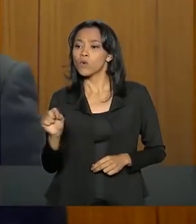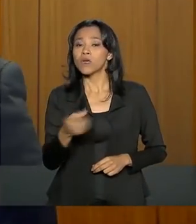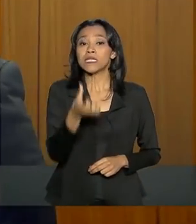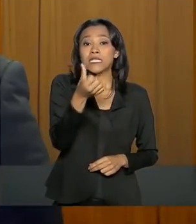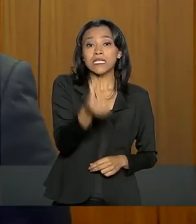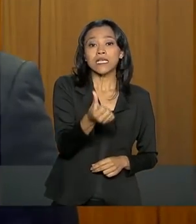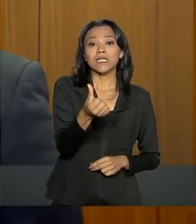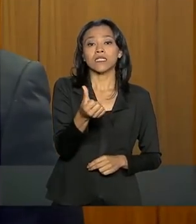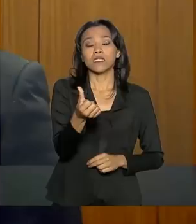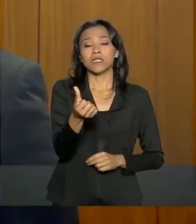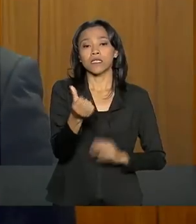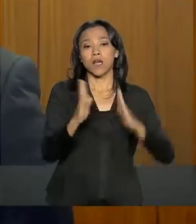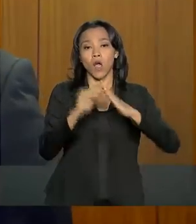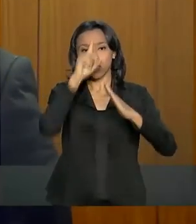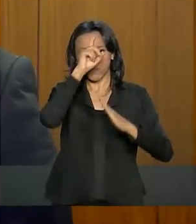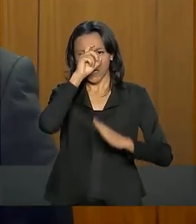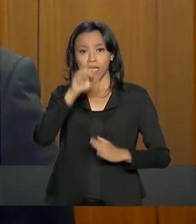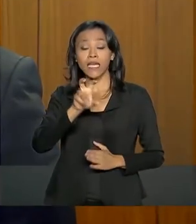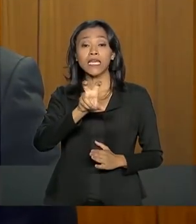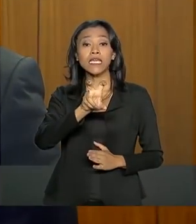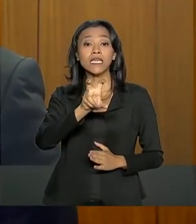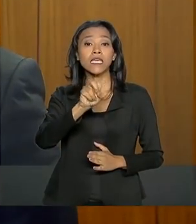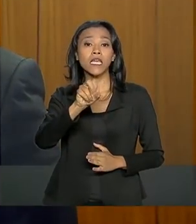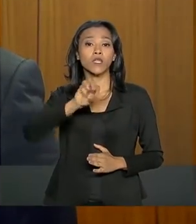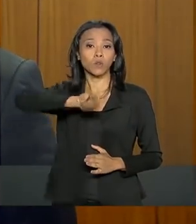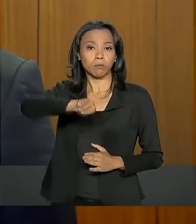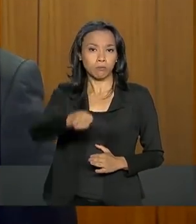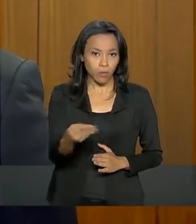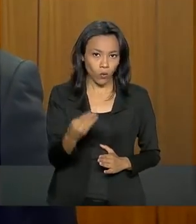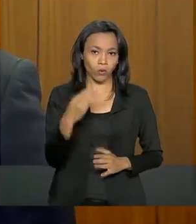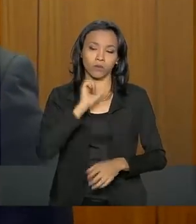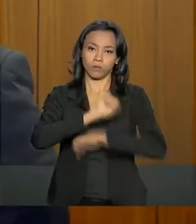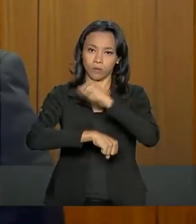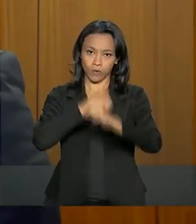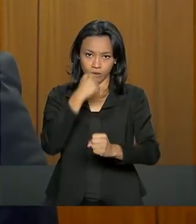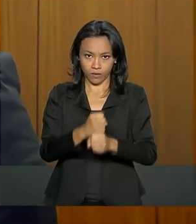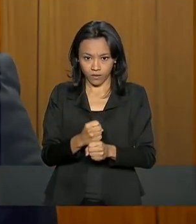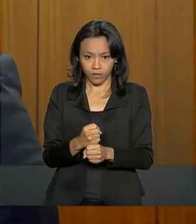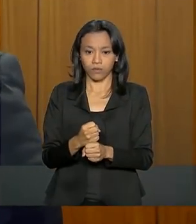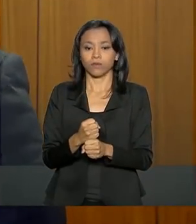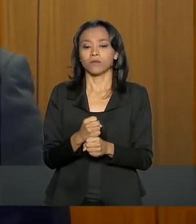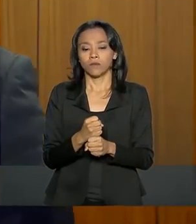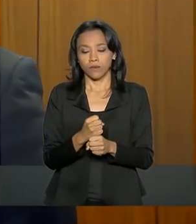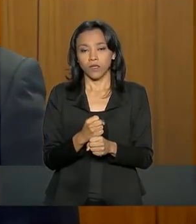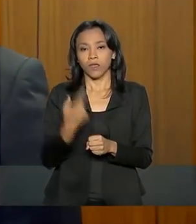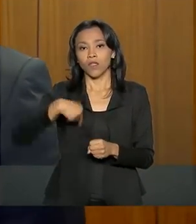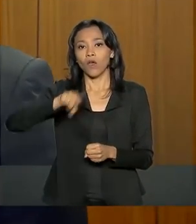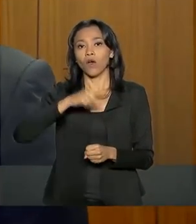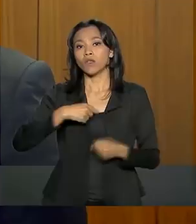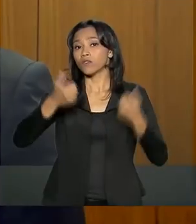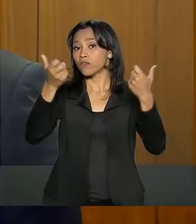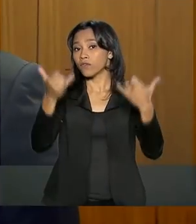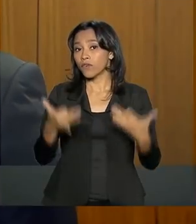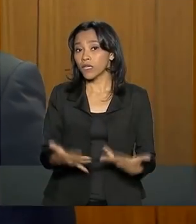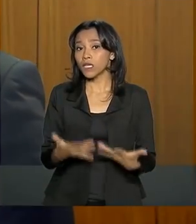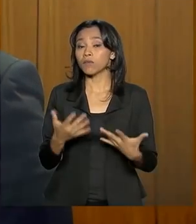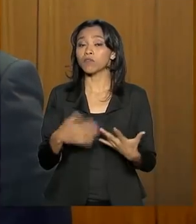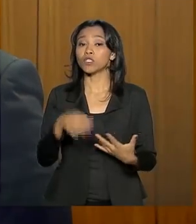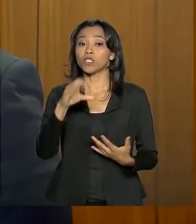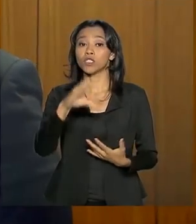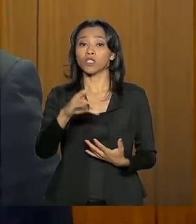500 milhões de reais ano Sendo que estamos falando de custeio e